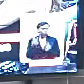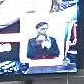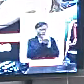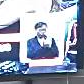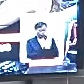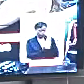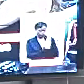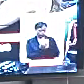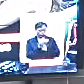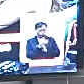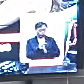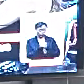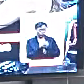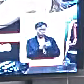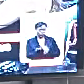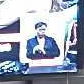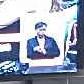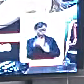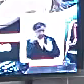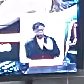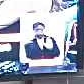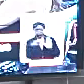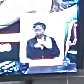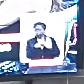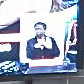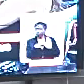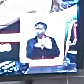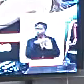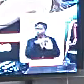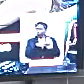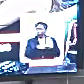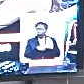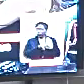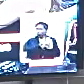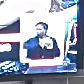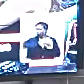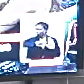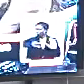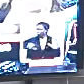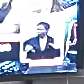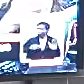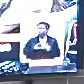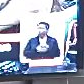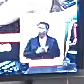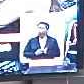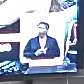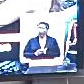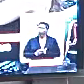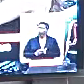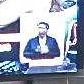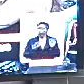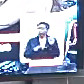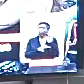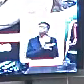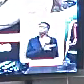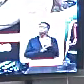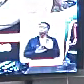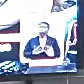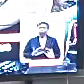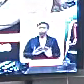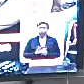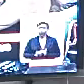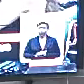deficiência tanto suma 284 suma do 28 0 211 que garante isso eu